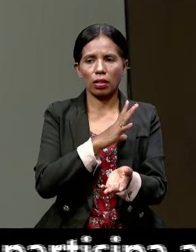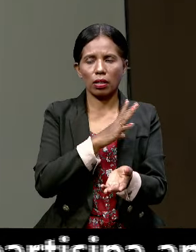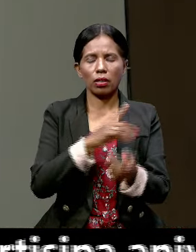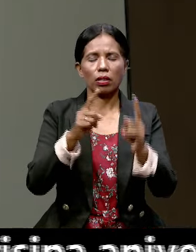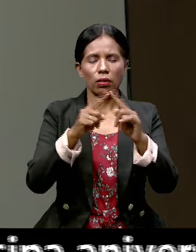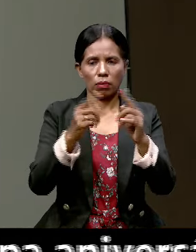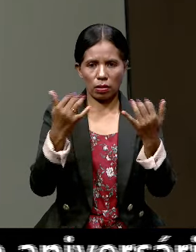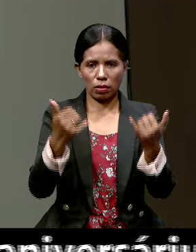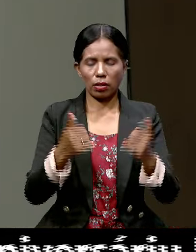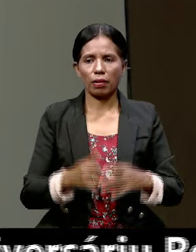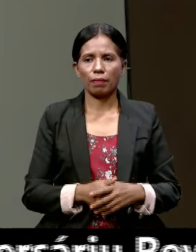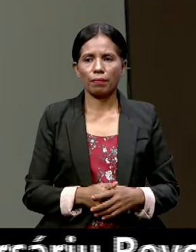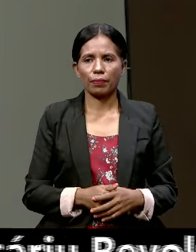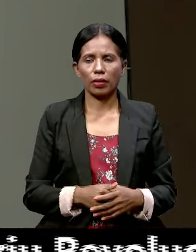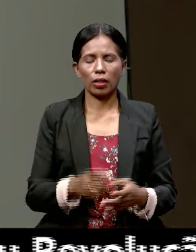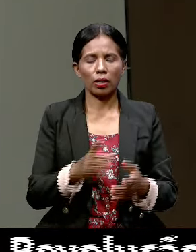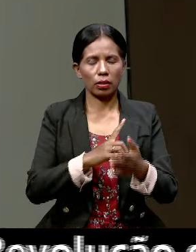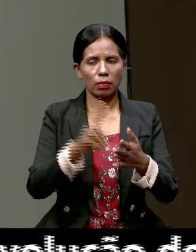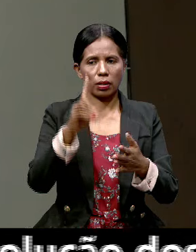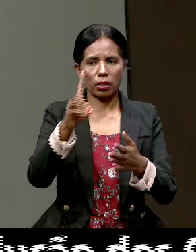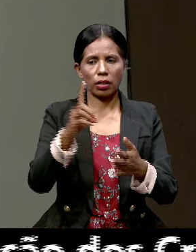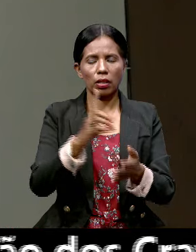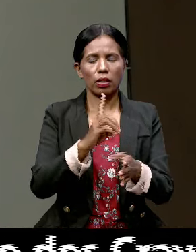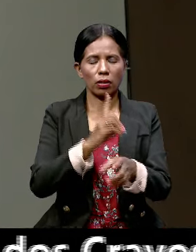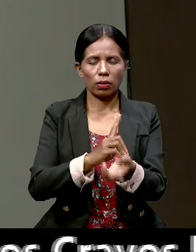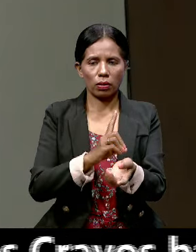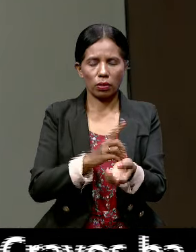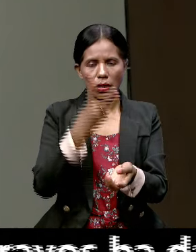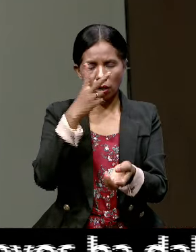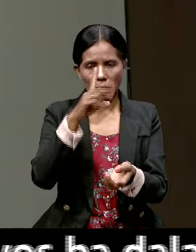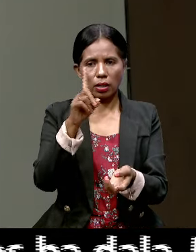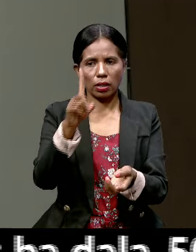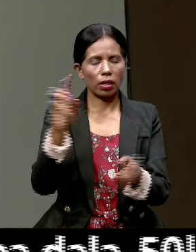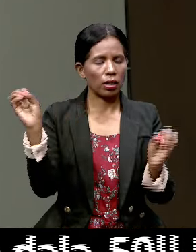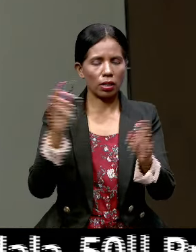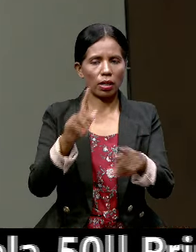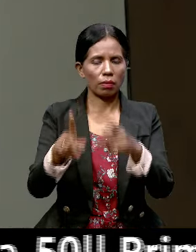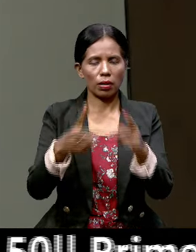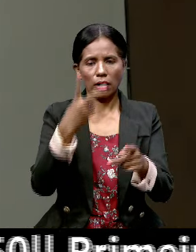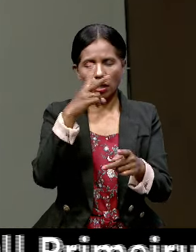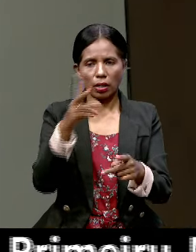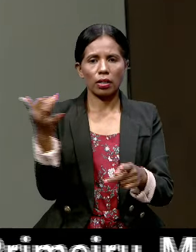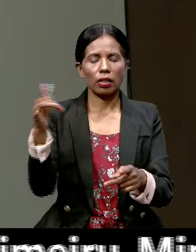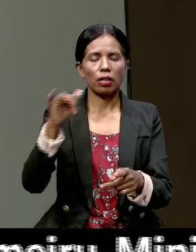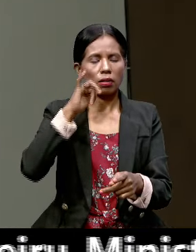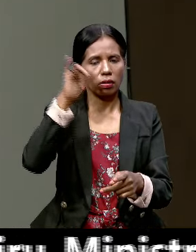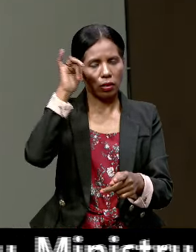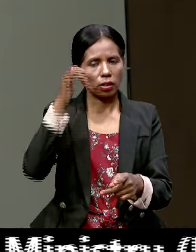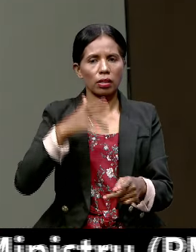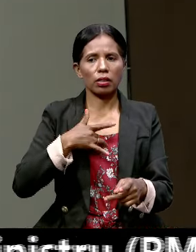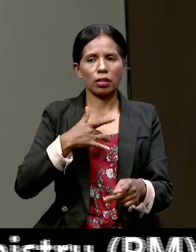agora i semana ida dotor harenya da la ida de la i hema ma kontrola sira i ur sei korbiro ni sindi